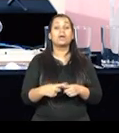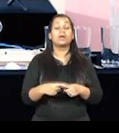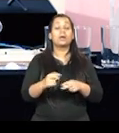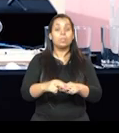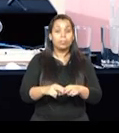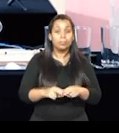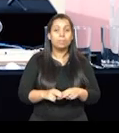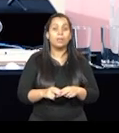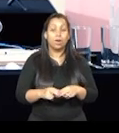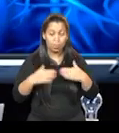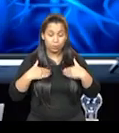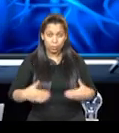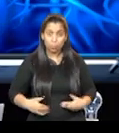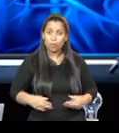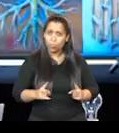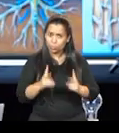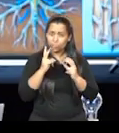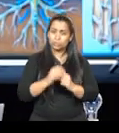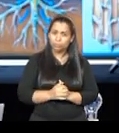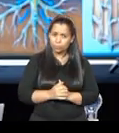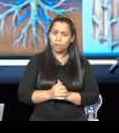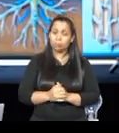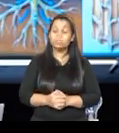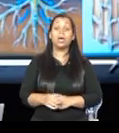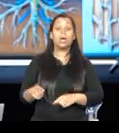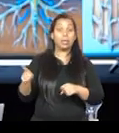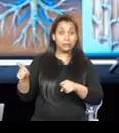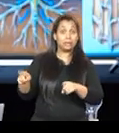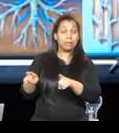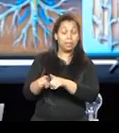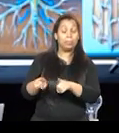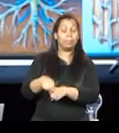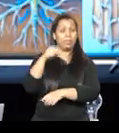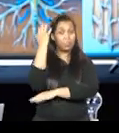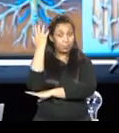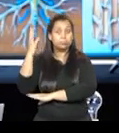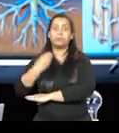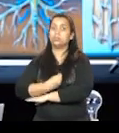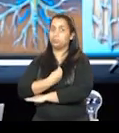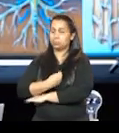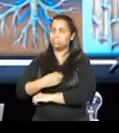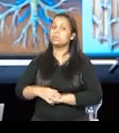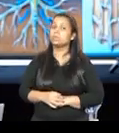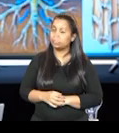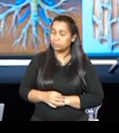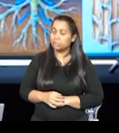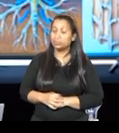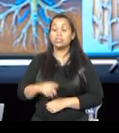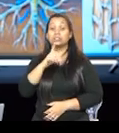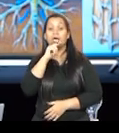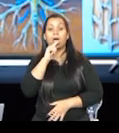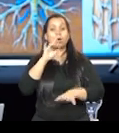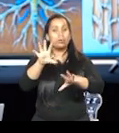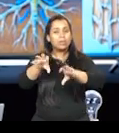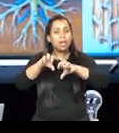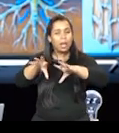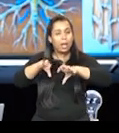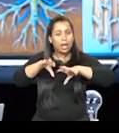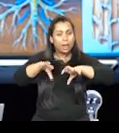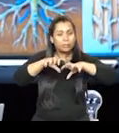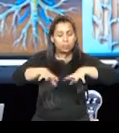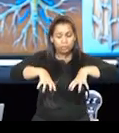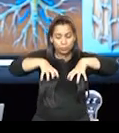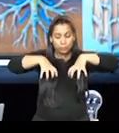do funcionamento do corpo humano. Nas plantas, ela também está presente. A água que é absorvida pelas